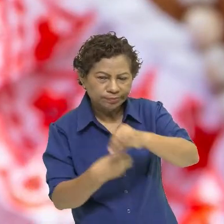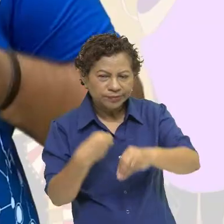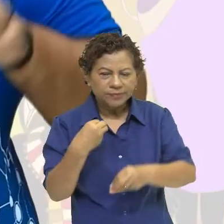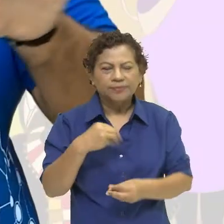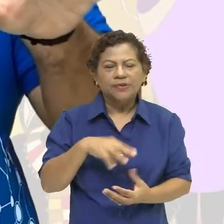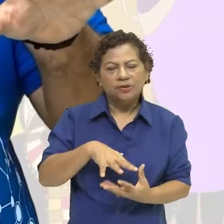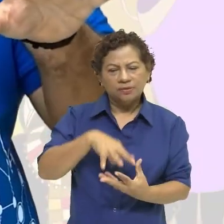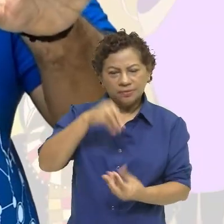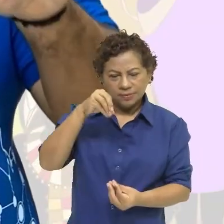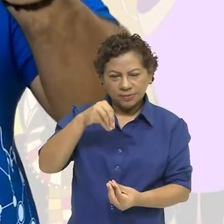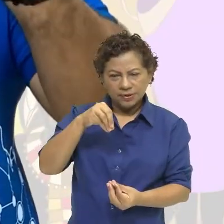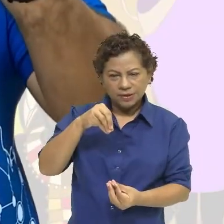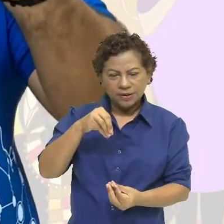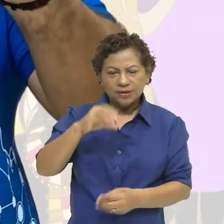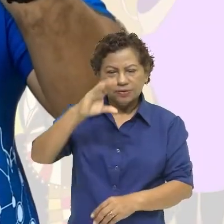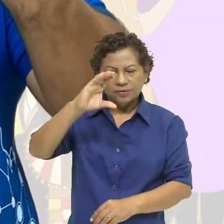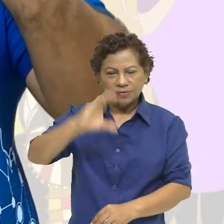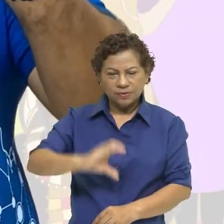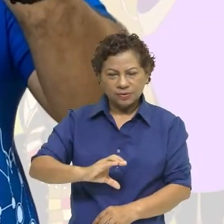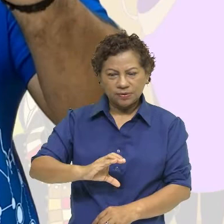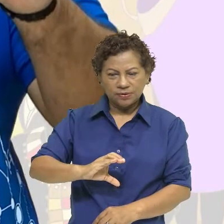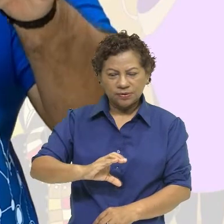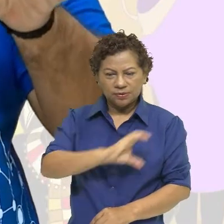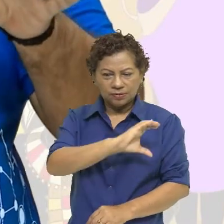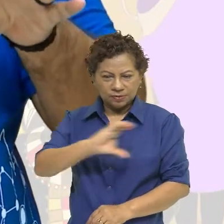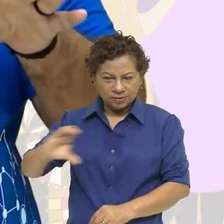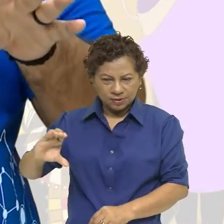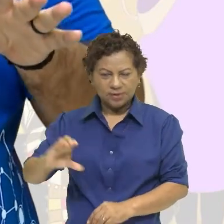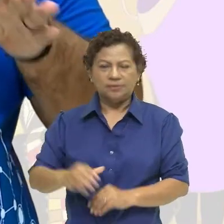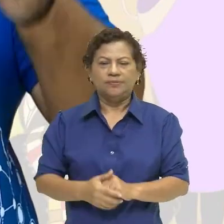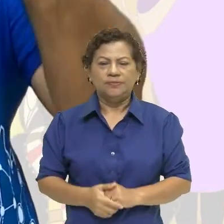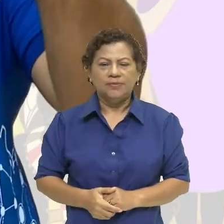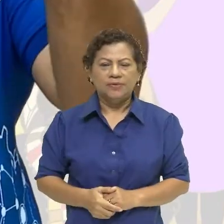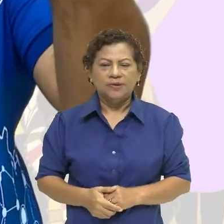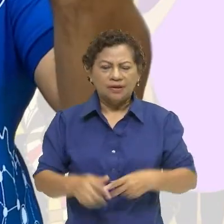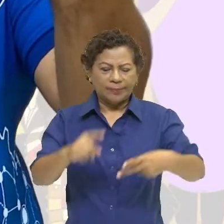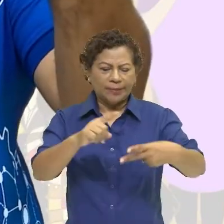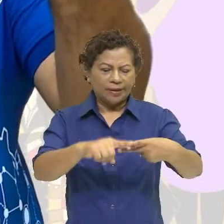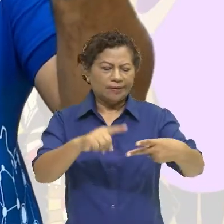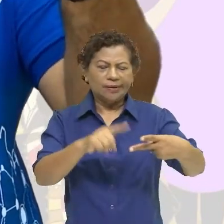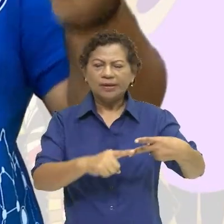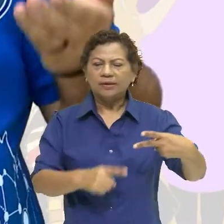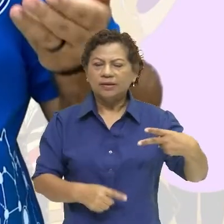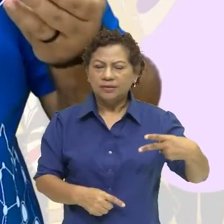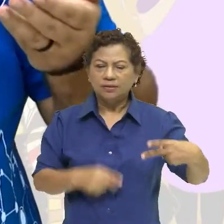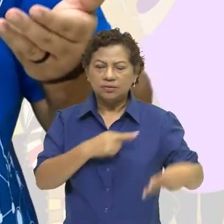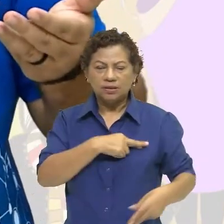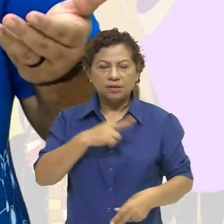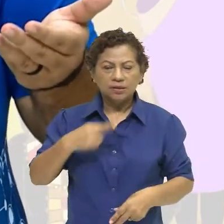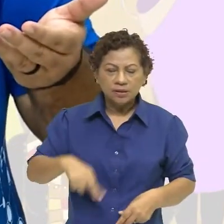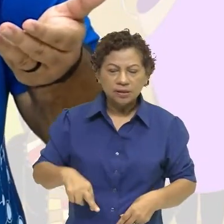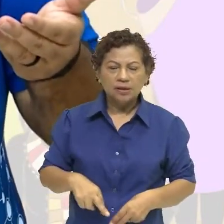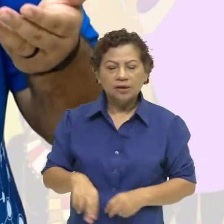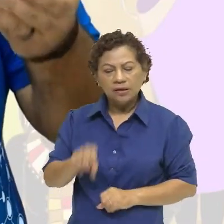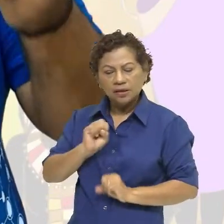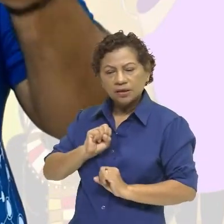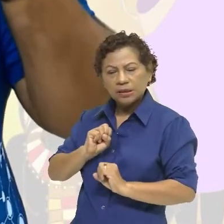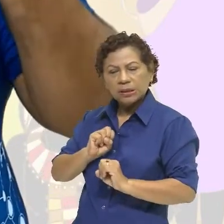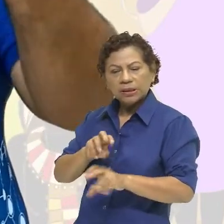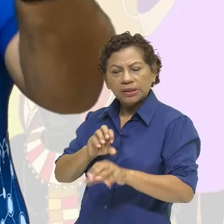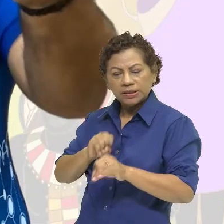Catolicismo. E aqui, olha só, presta atenção, tanto no candomblé como na Umbanda, os ensinamentos sobre a religião